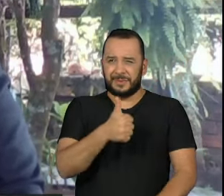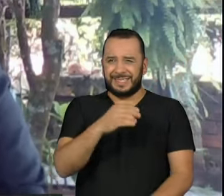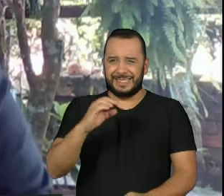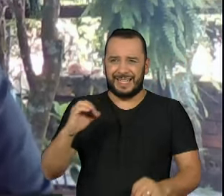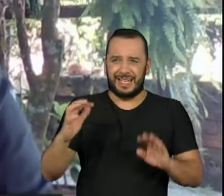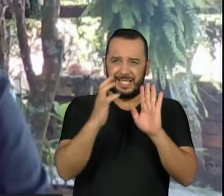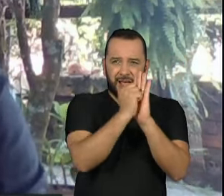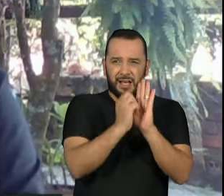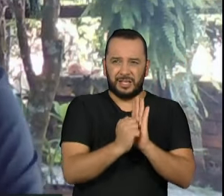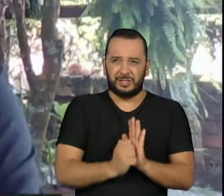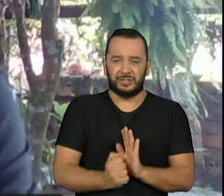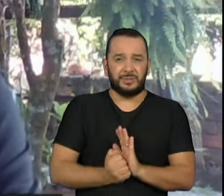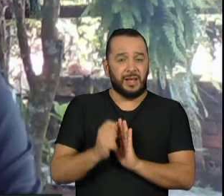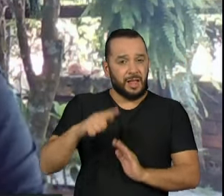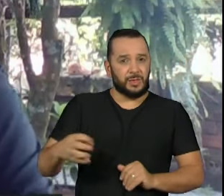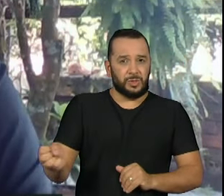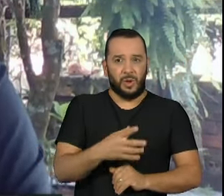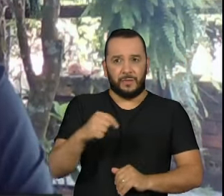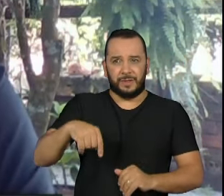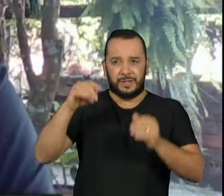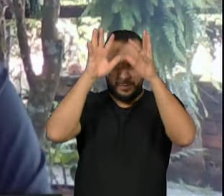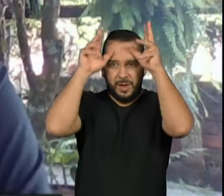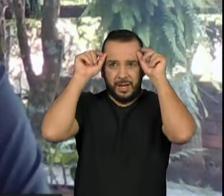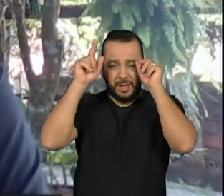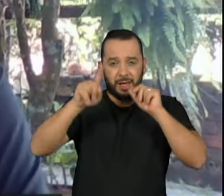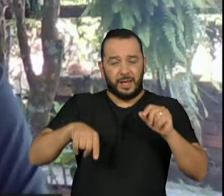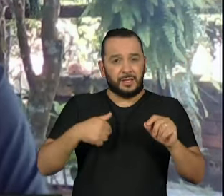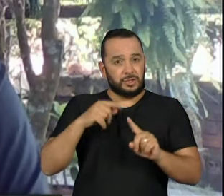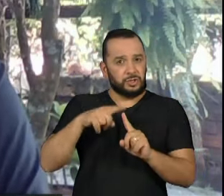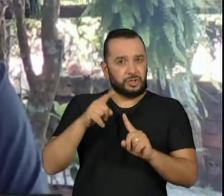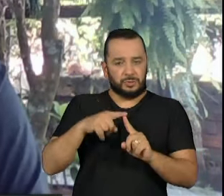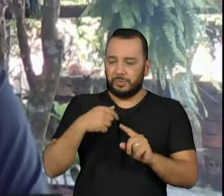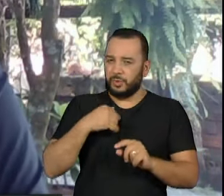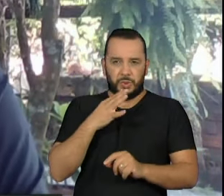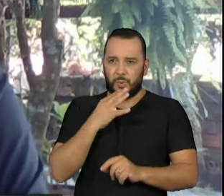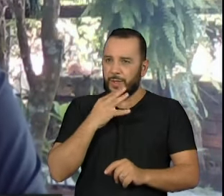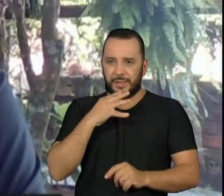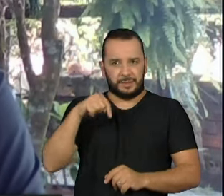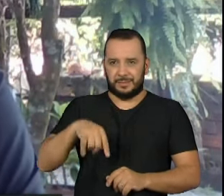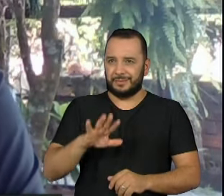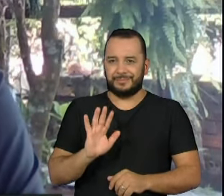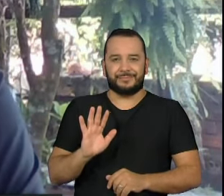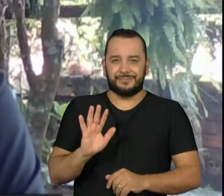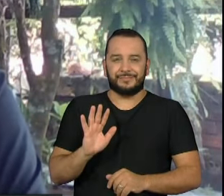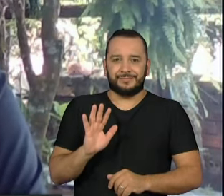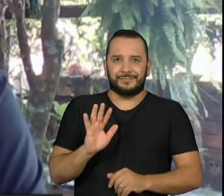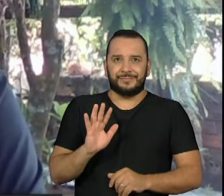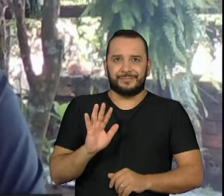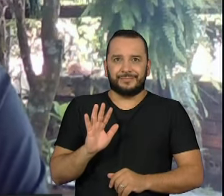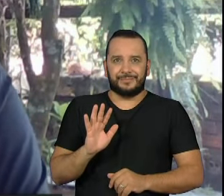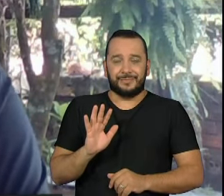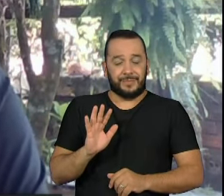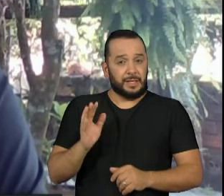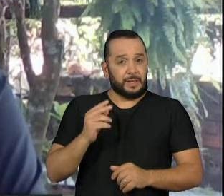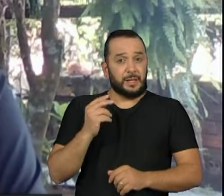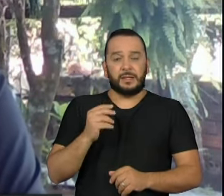registros, são novos para o Acre, são espécies que nós não conhecíamos no estado. e mais ou